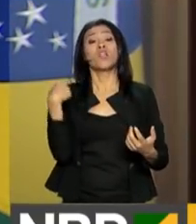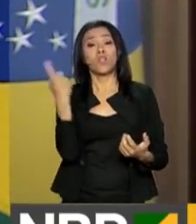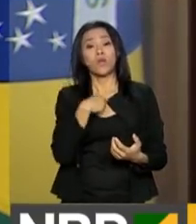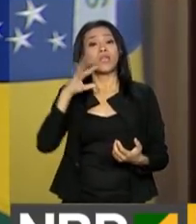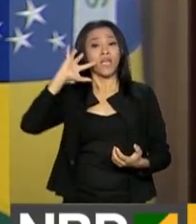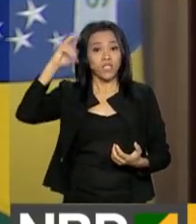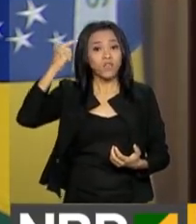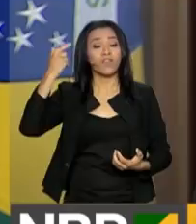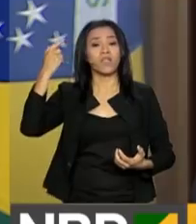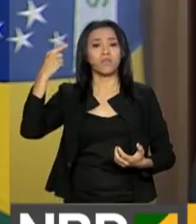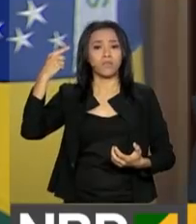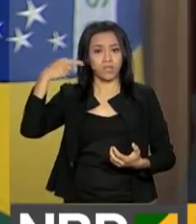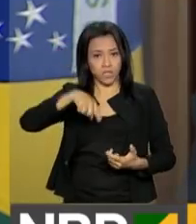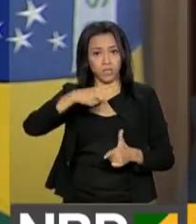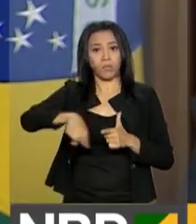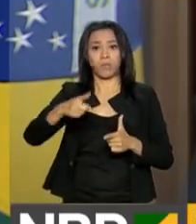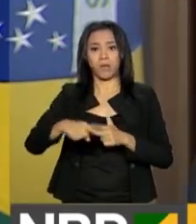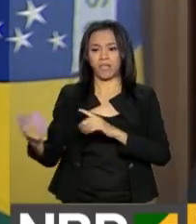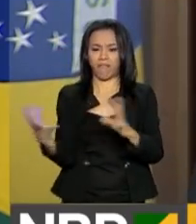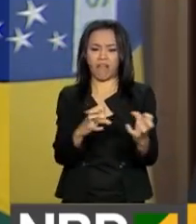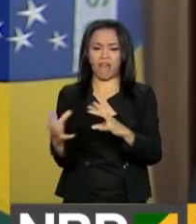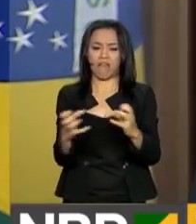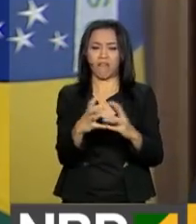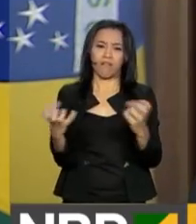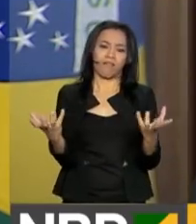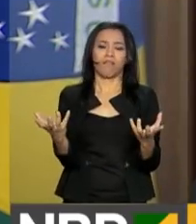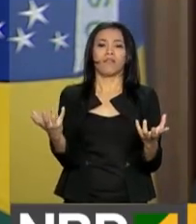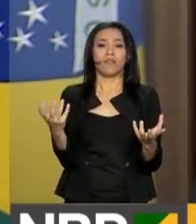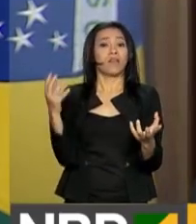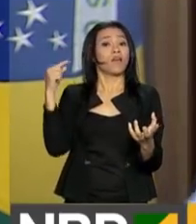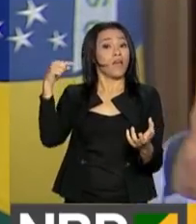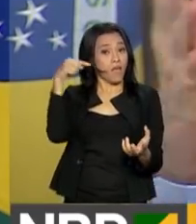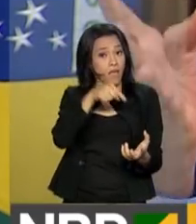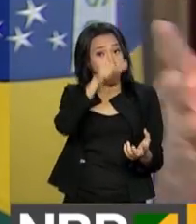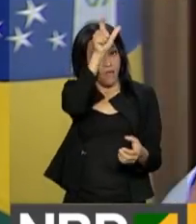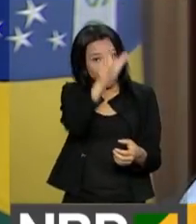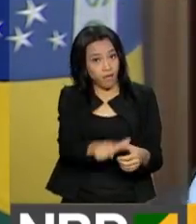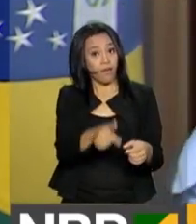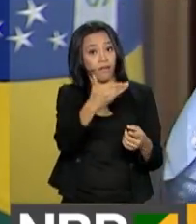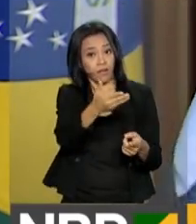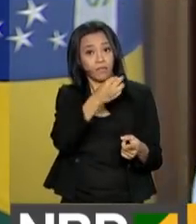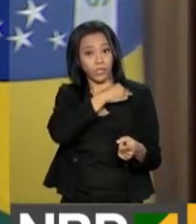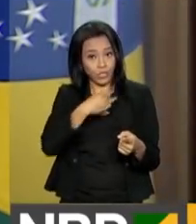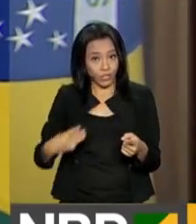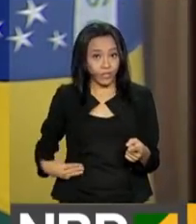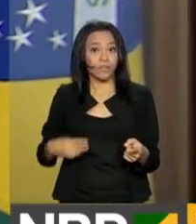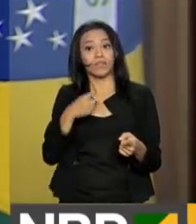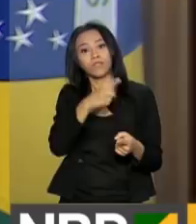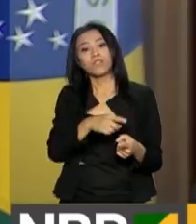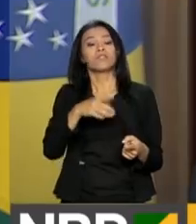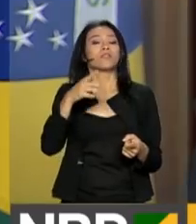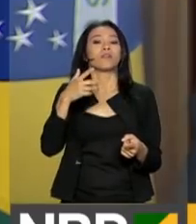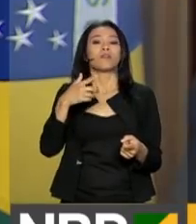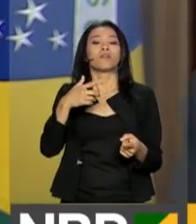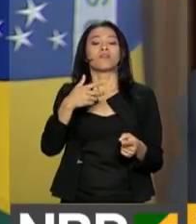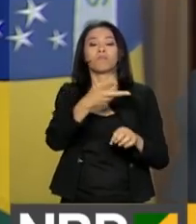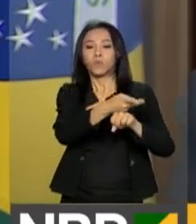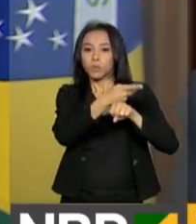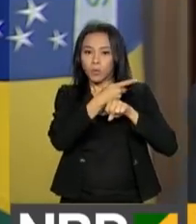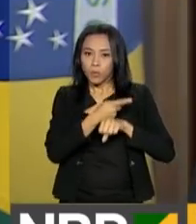tudo agredi-la na advocacia geral da união conseguiu com o supremo o supremo falou connosco